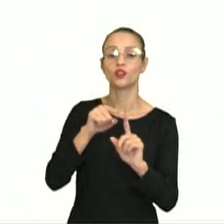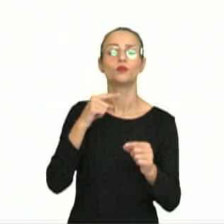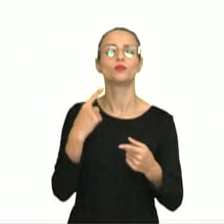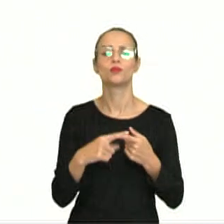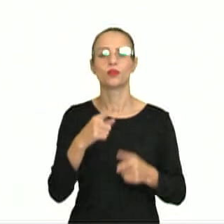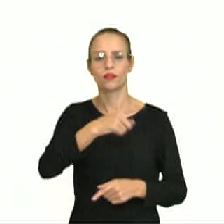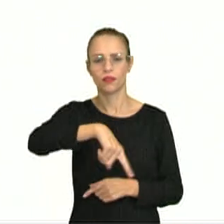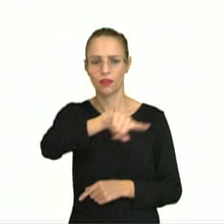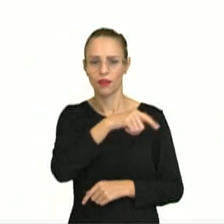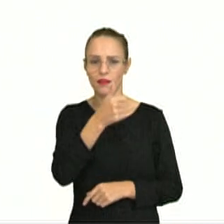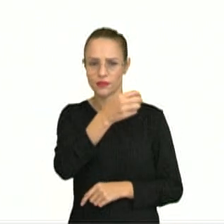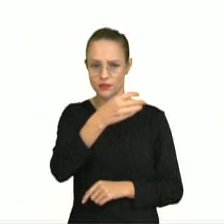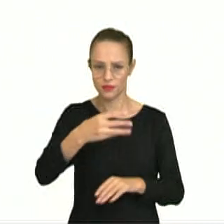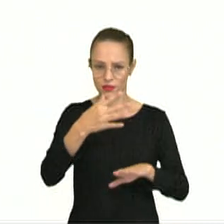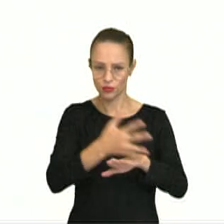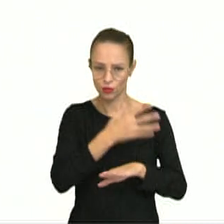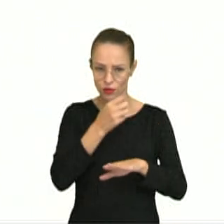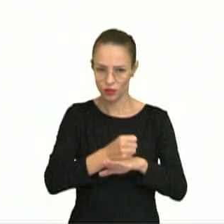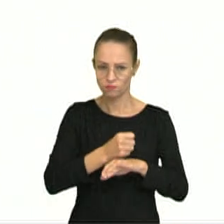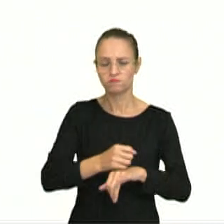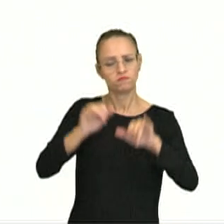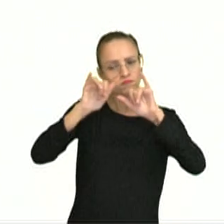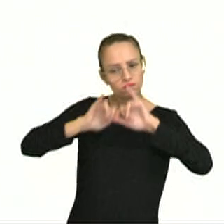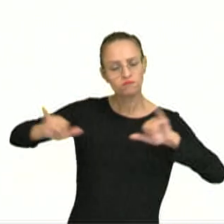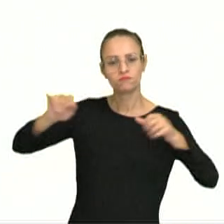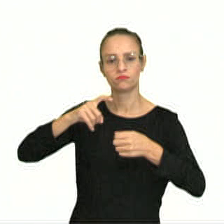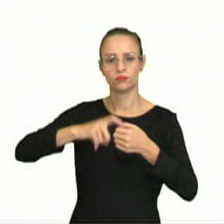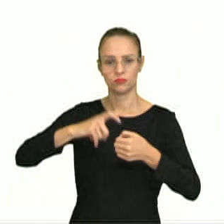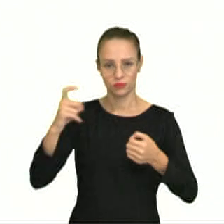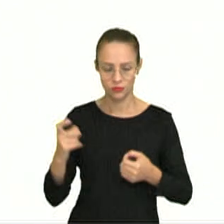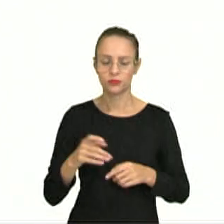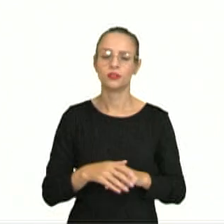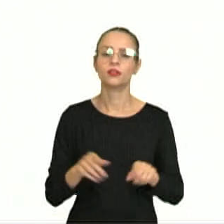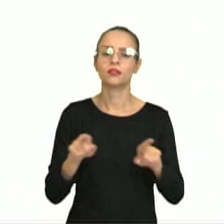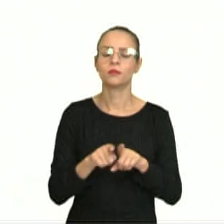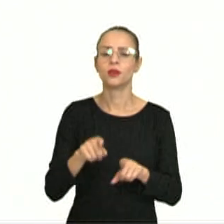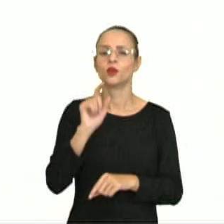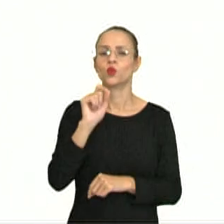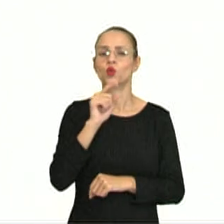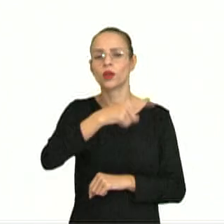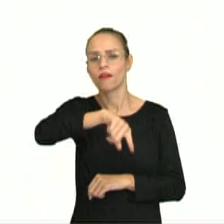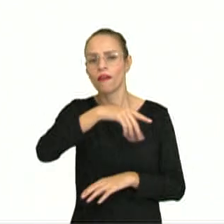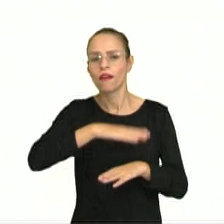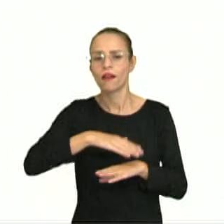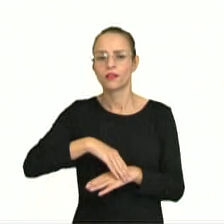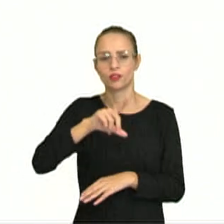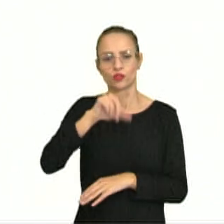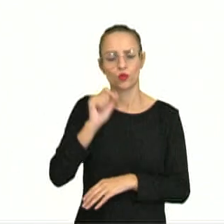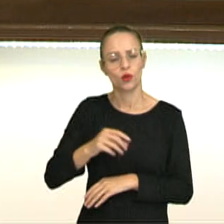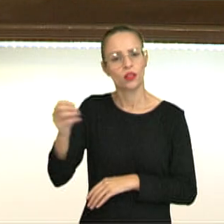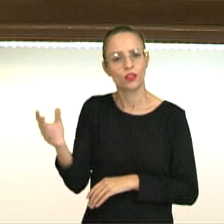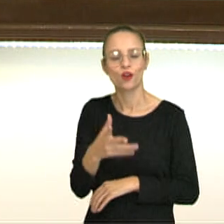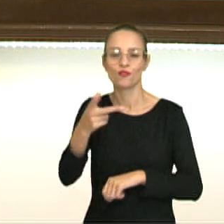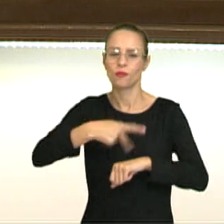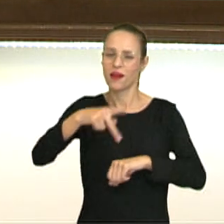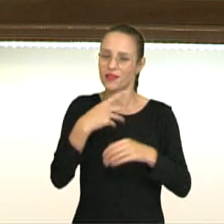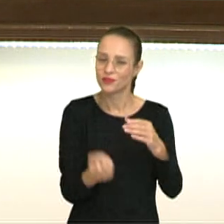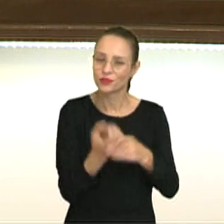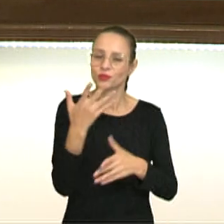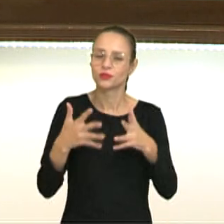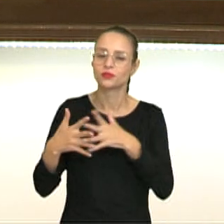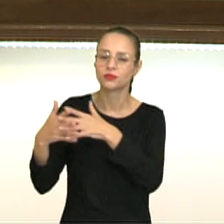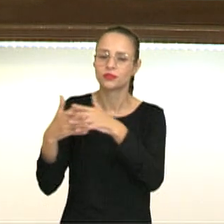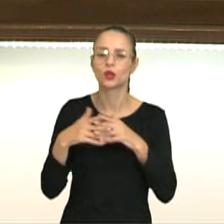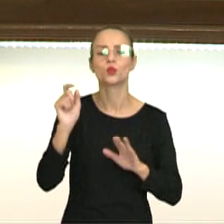os colonos a declarar a independência, é entender o que que eles escolheram para esse novo país que estava surgindo, quais